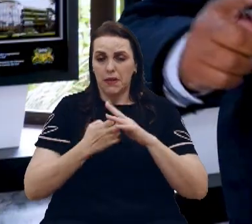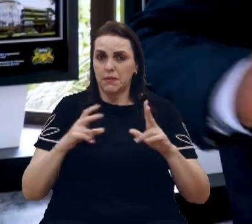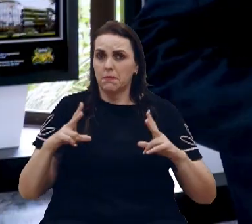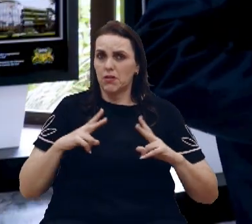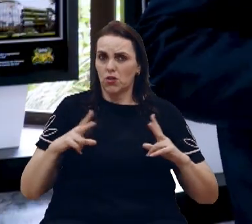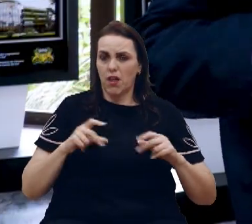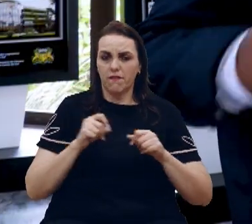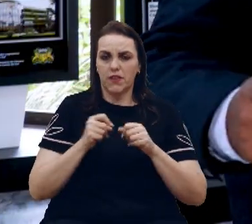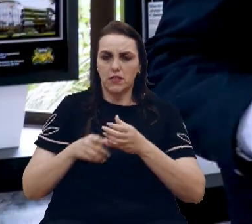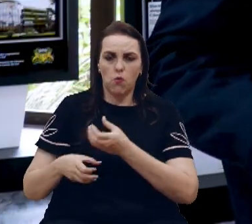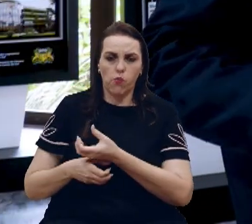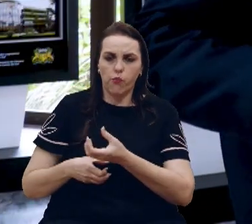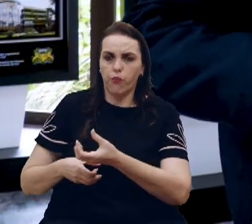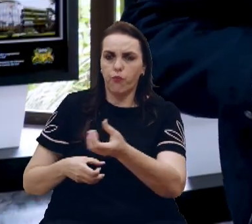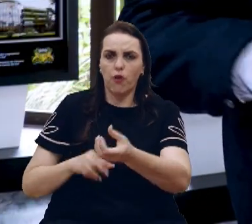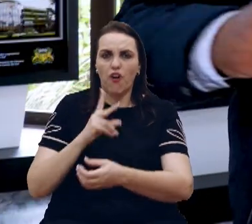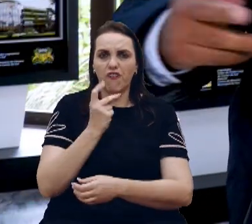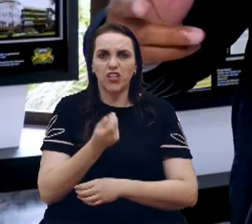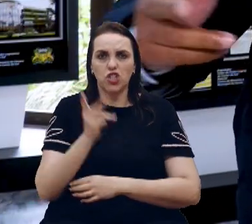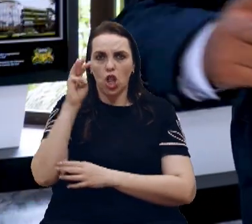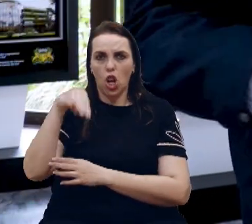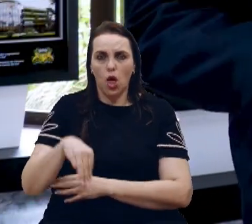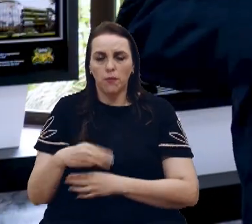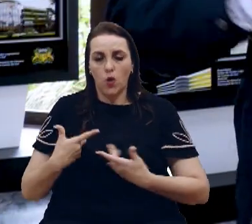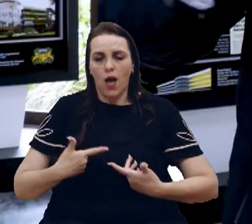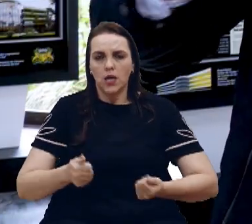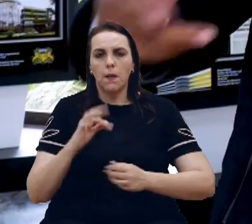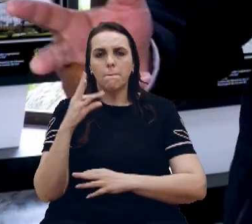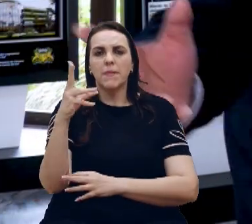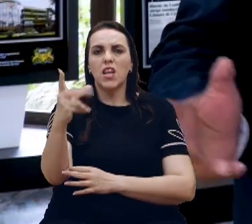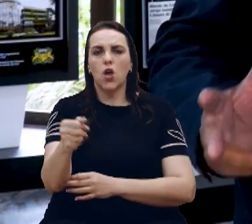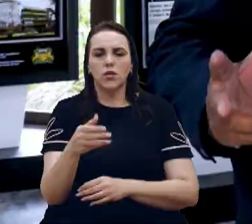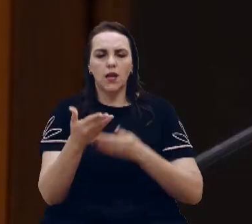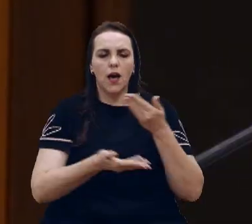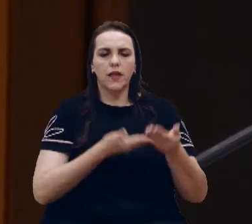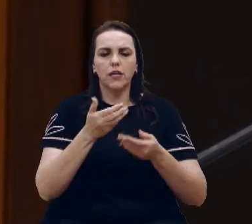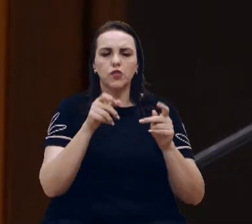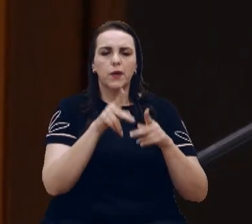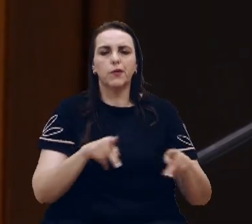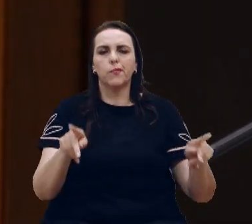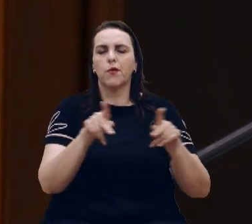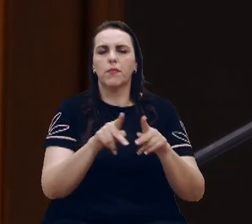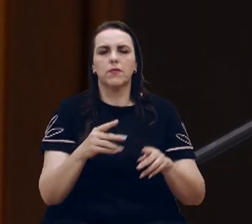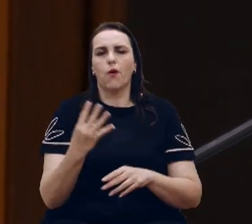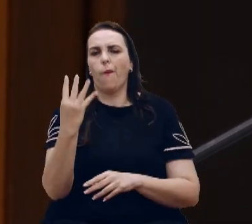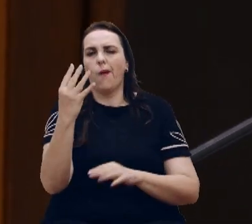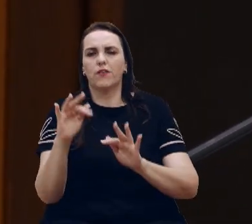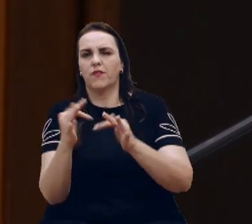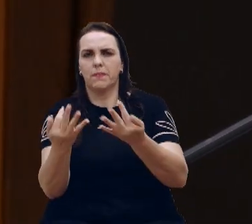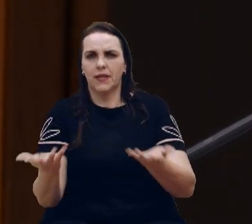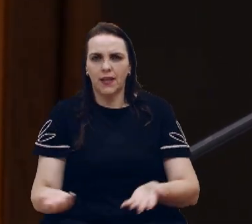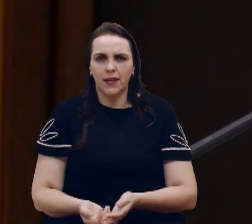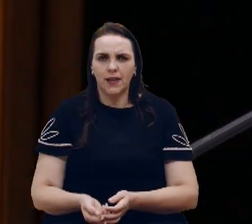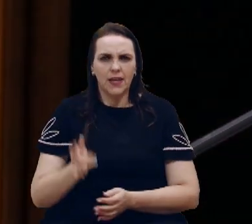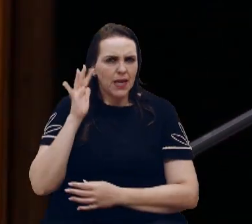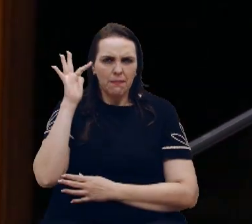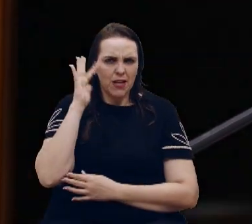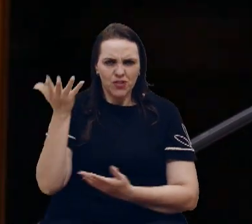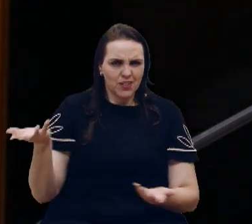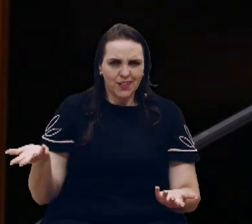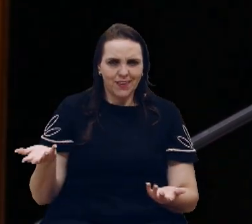20 quilômetros que custa milhões para atender uma população de 4 famílias. Imagina que ela vai